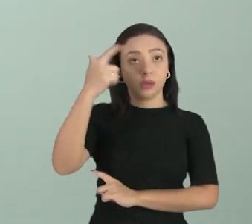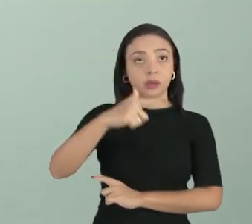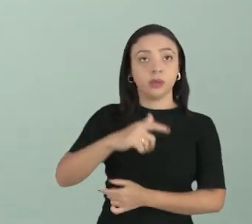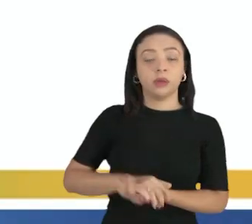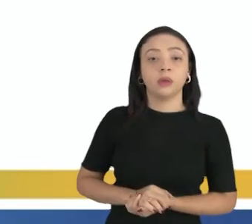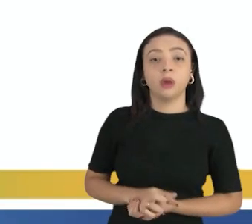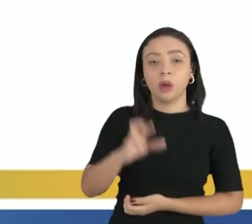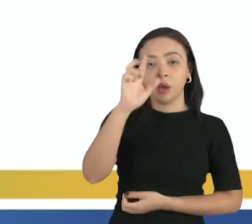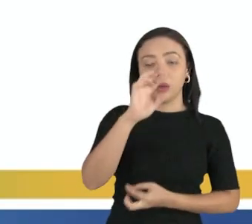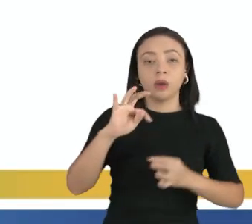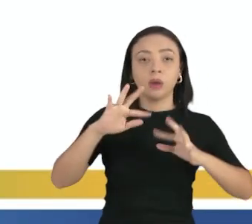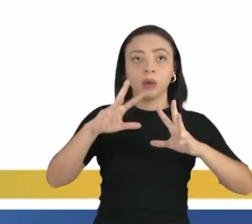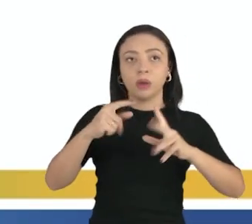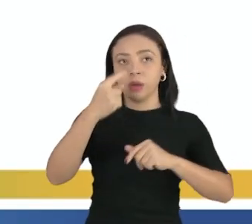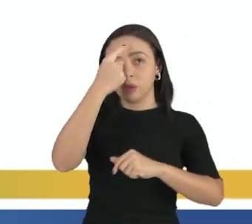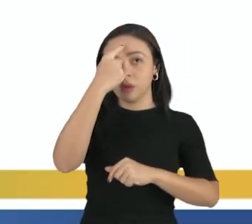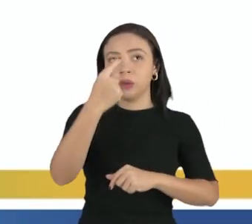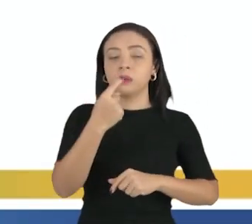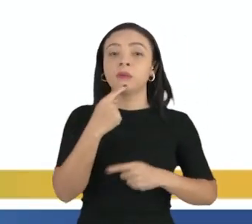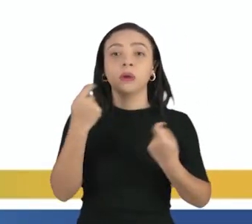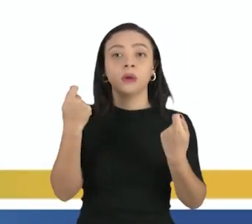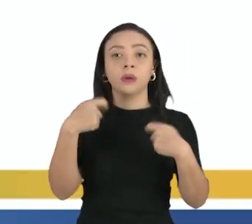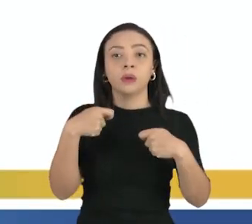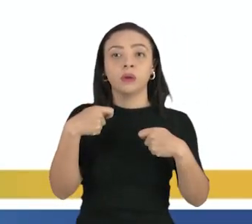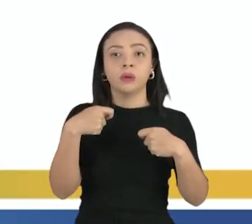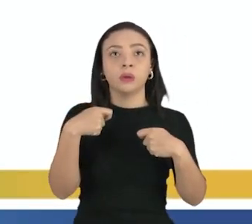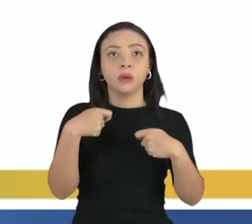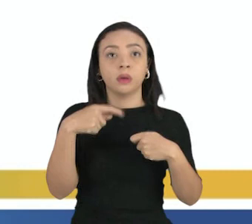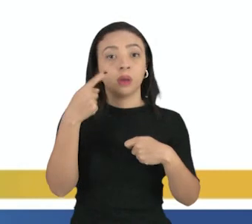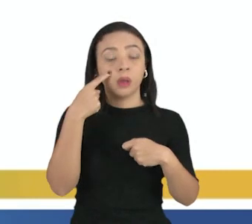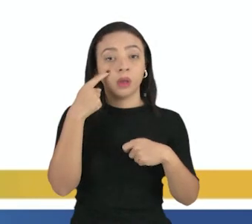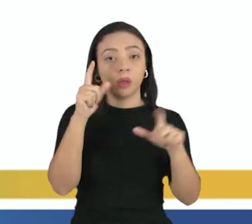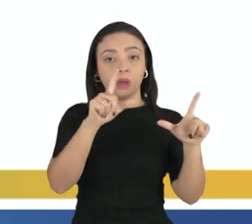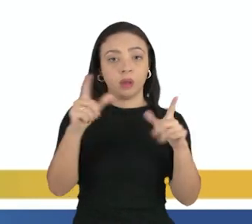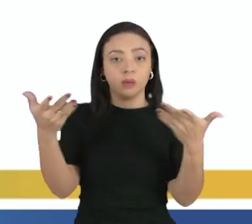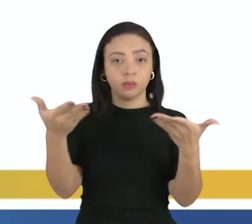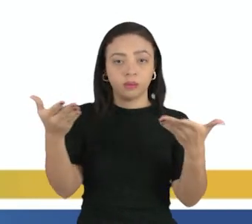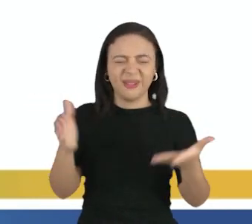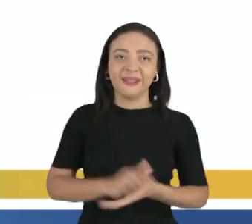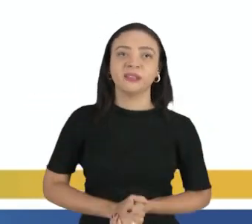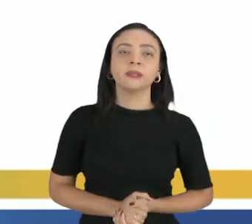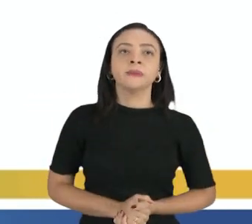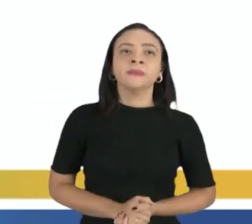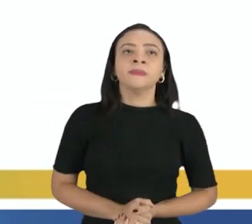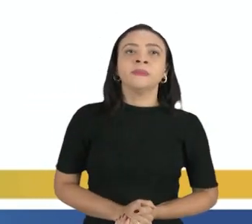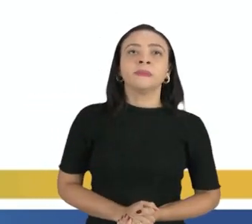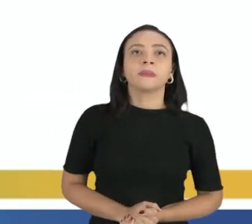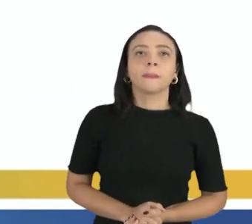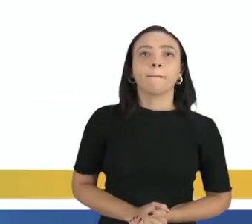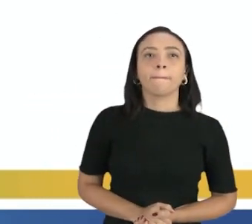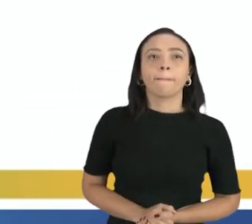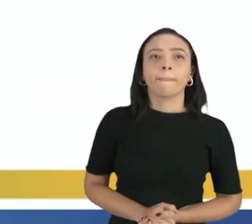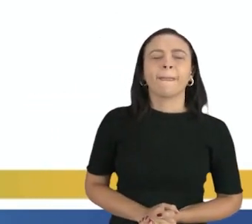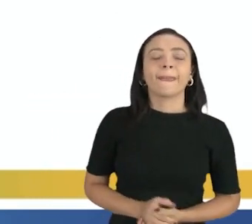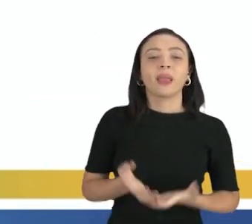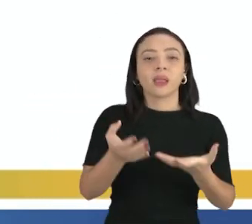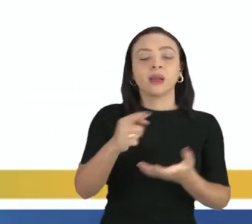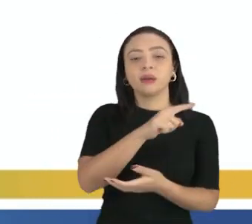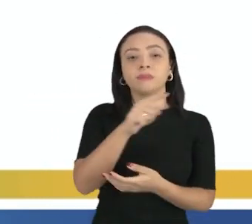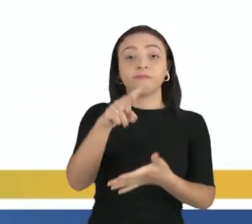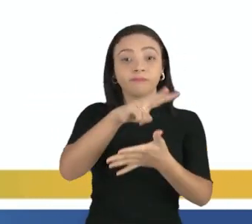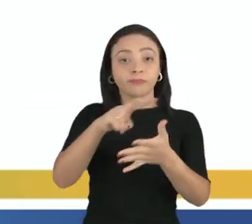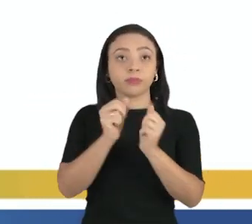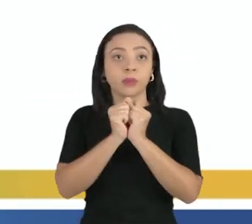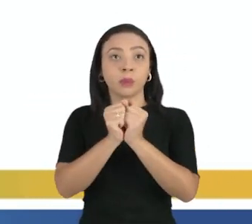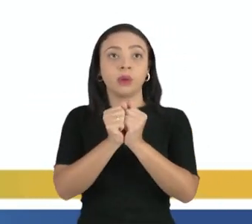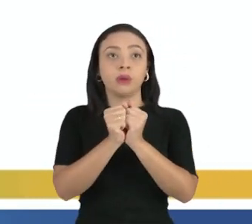Observe todas as imagens que você puder. Acompanha comigo aqui na tela a atividade, tá? Que eu quero que você faça a leitura junto